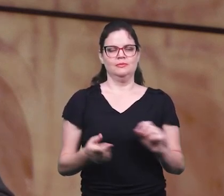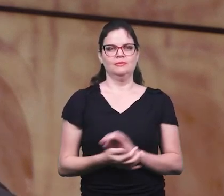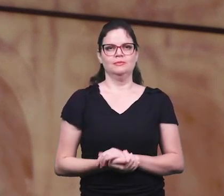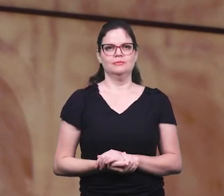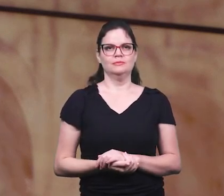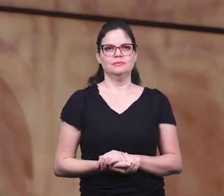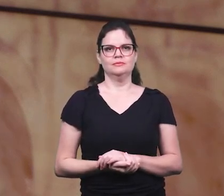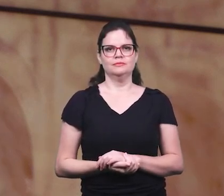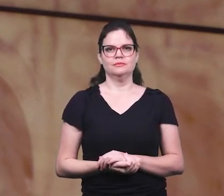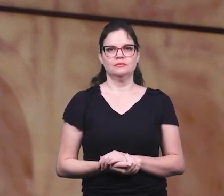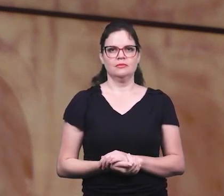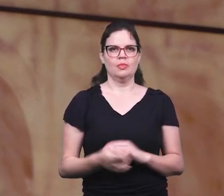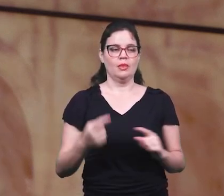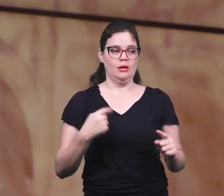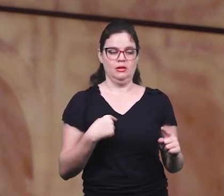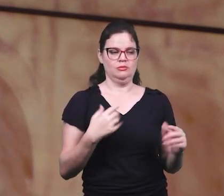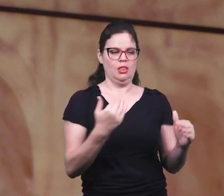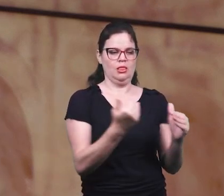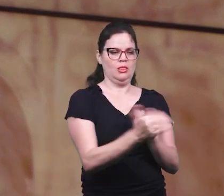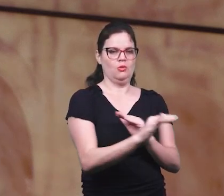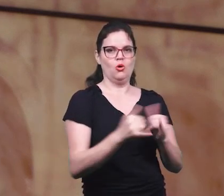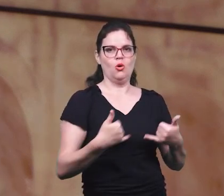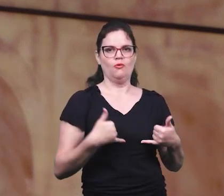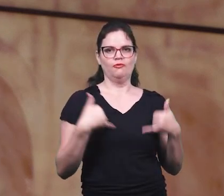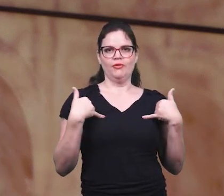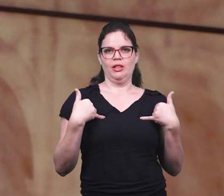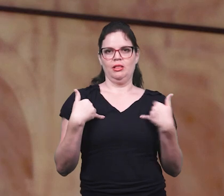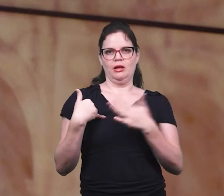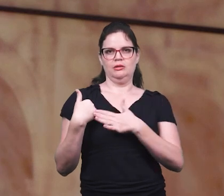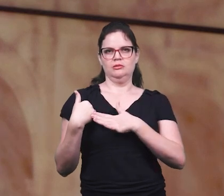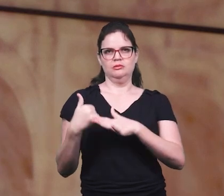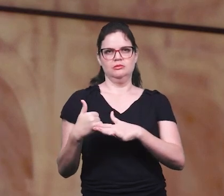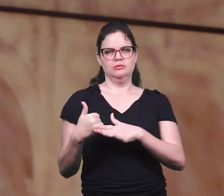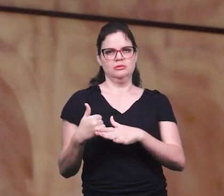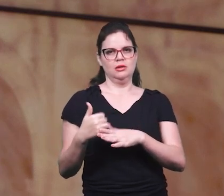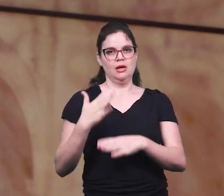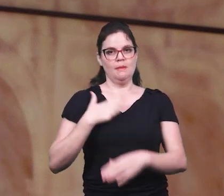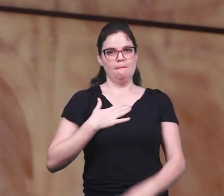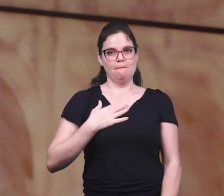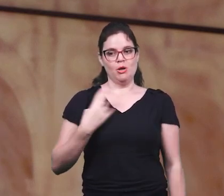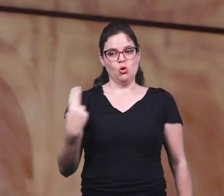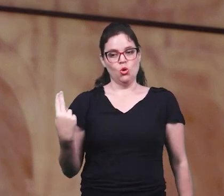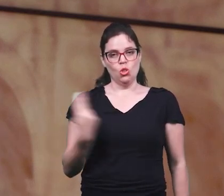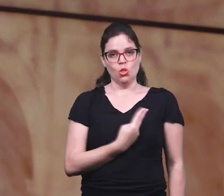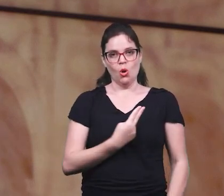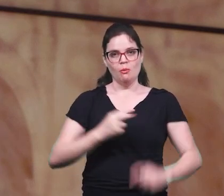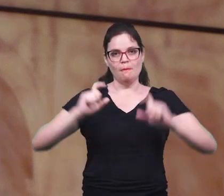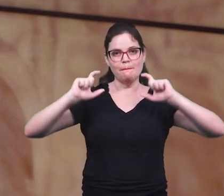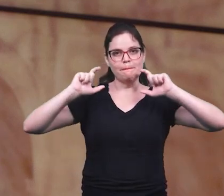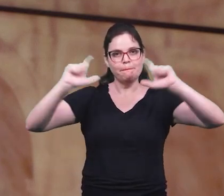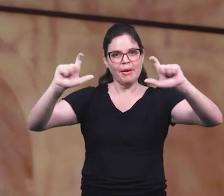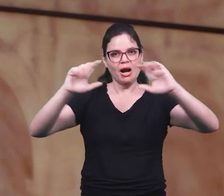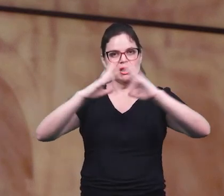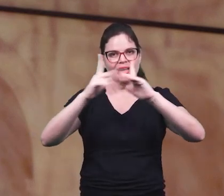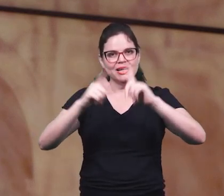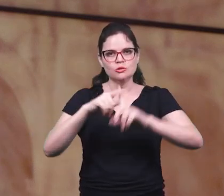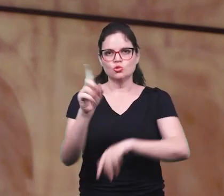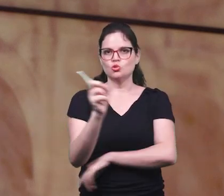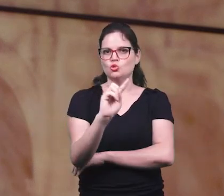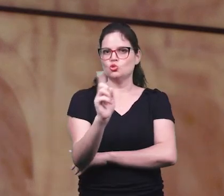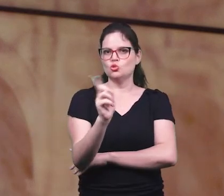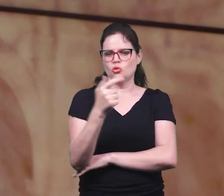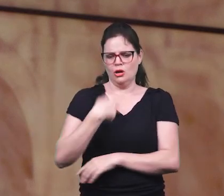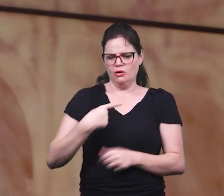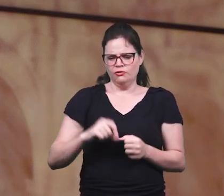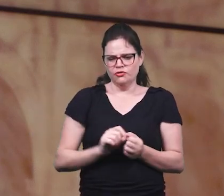ele lutava contra a vaidade, tanto é que ele colocava o seguinte: eu não coloque meu nome em igreja nenhuma. Porque ele falava, eu não fiz